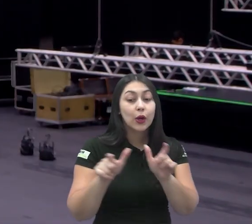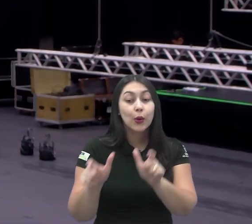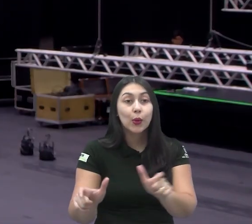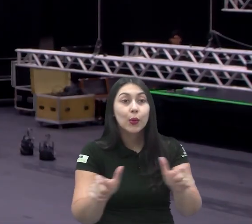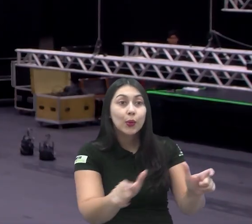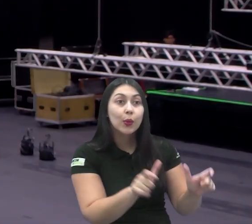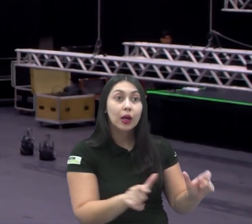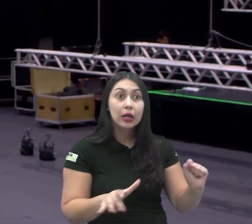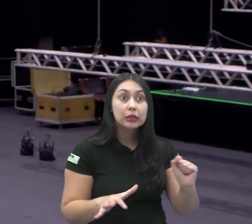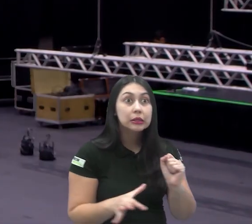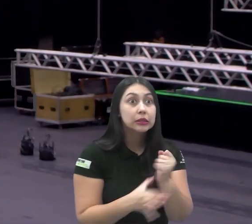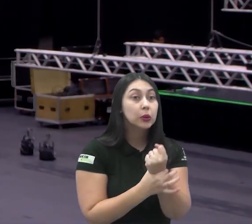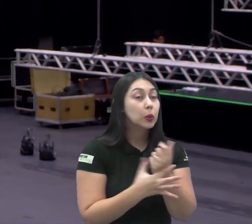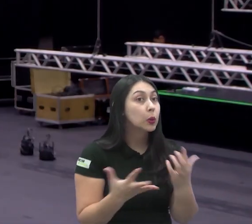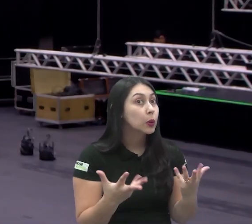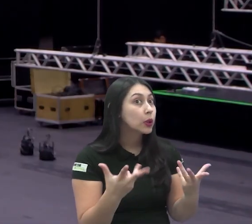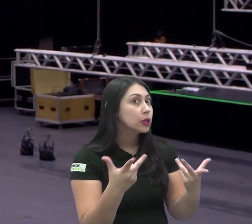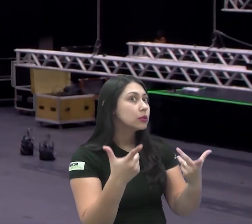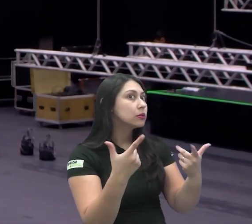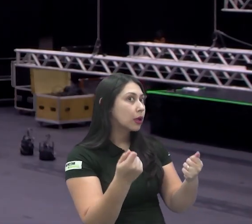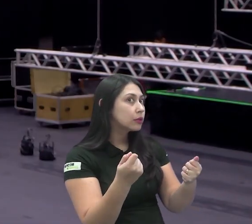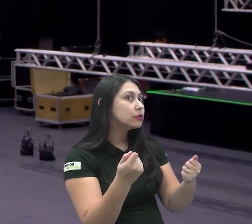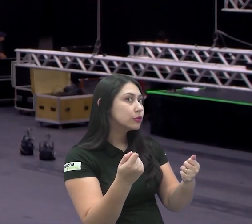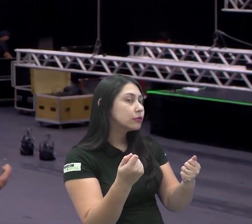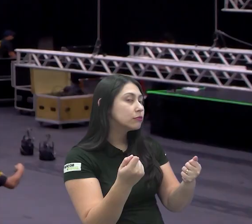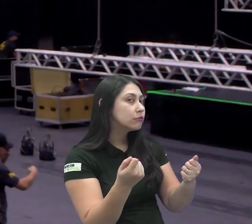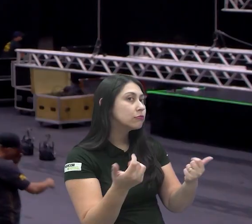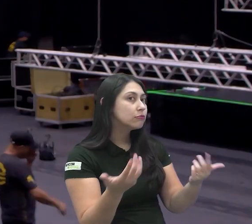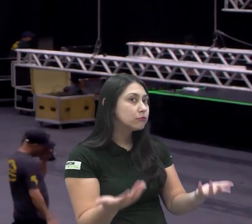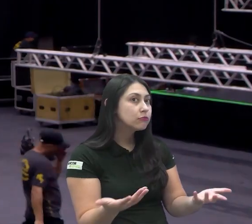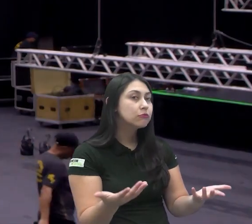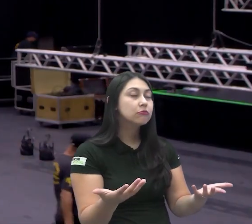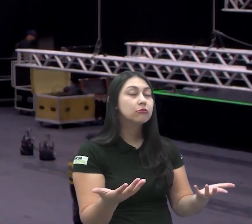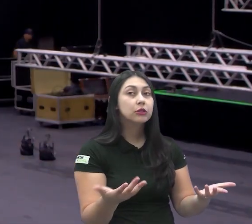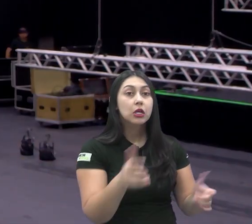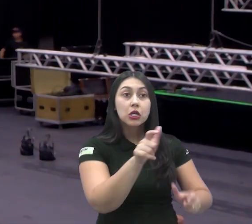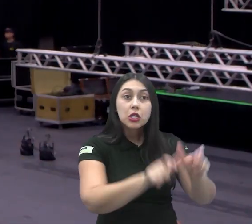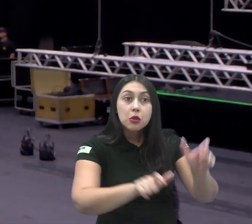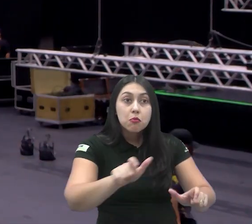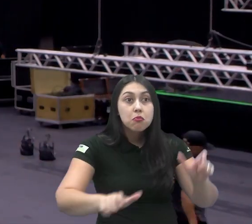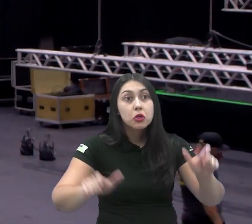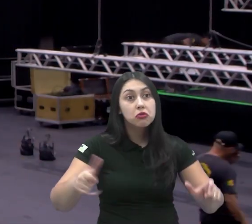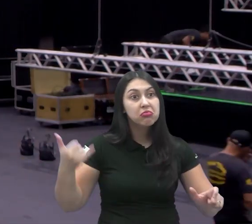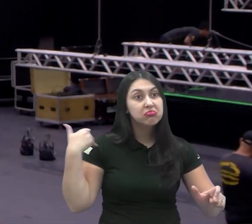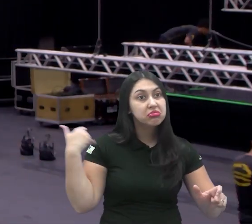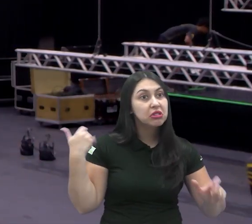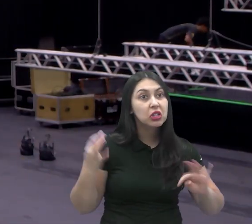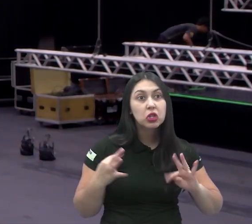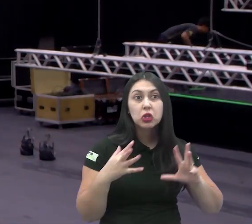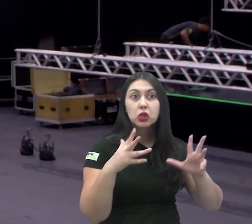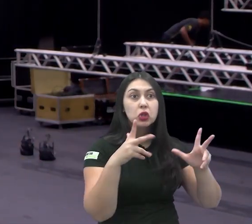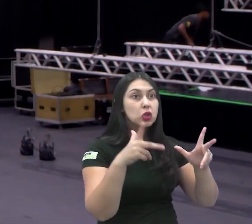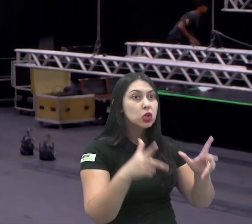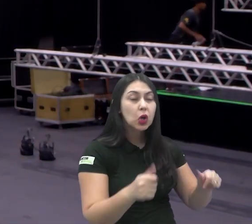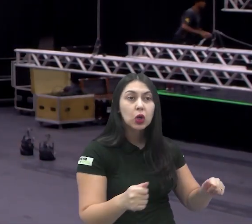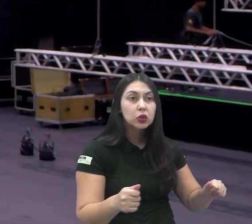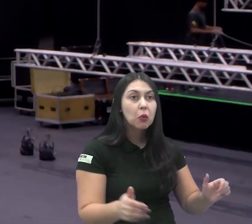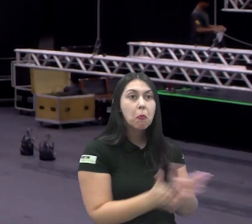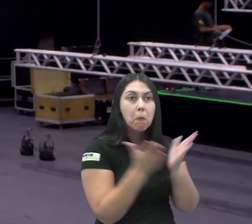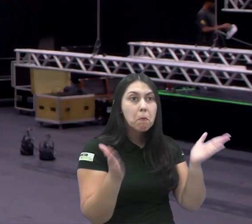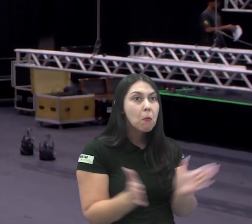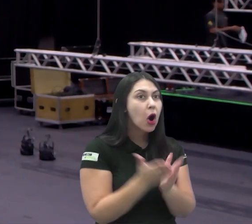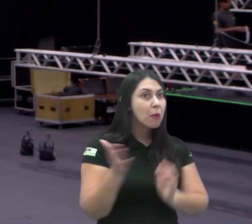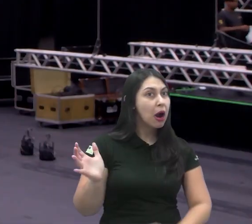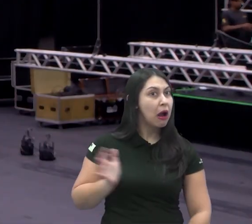espaços seguros, espaço de qualidade, espaço em que as pessoas de todas as idades, todas as